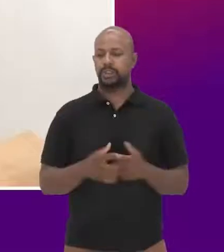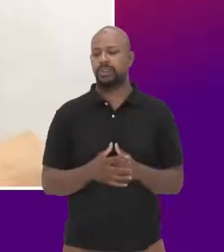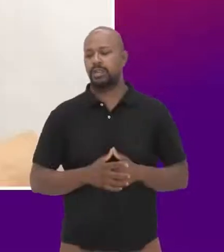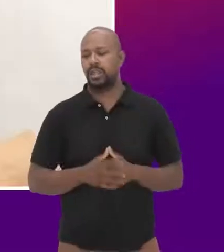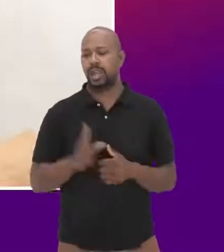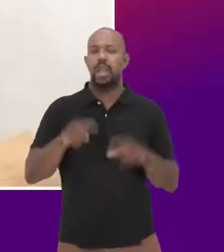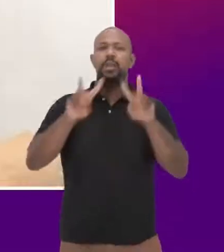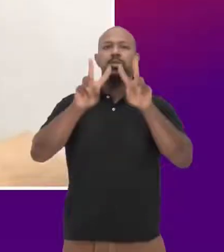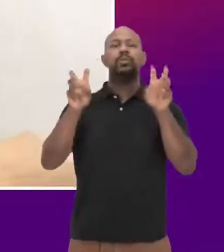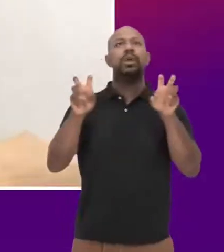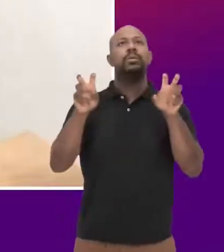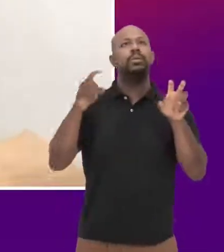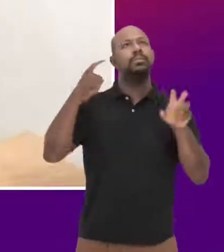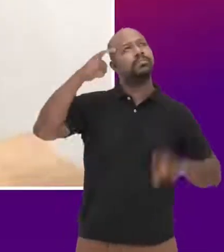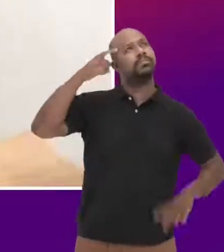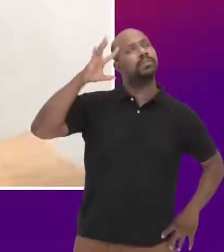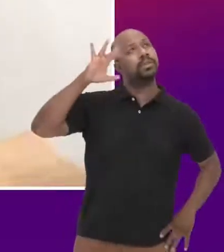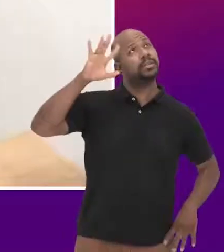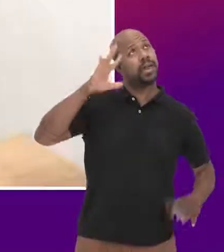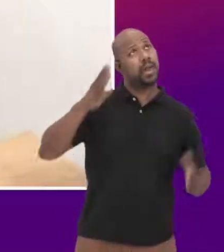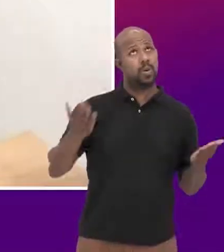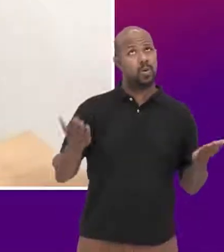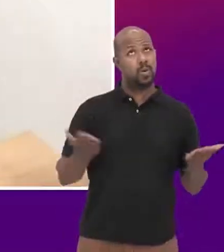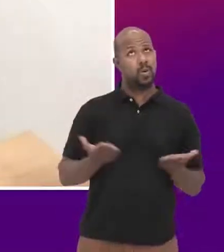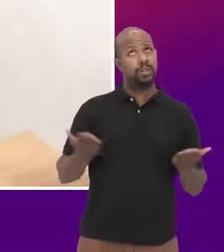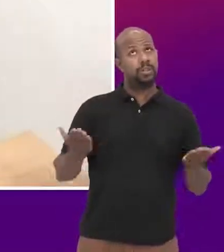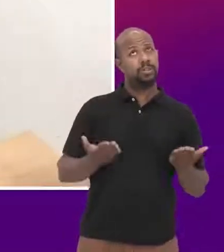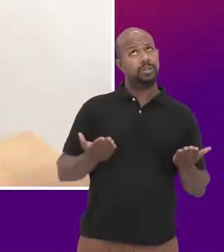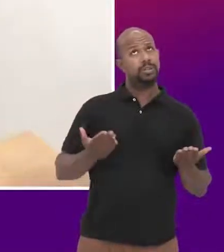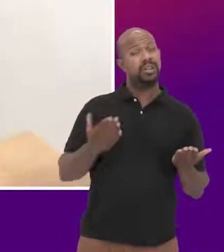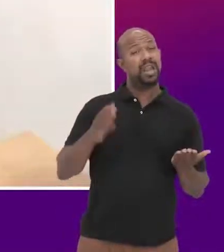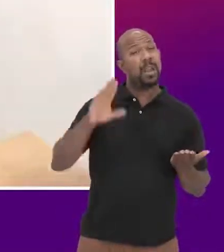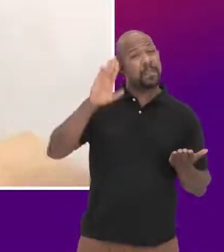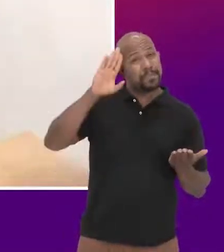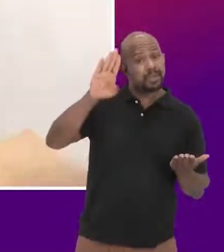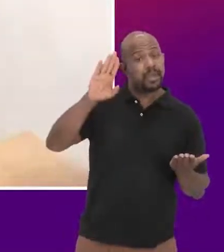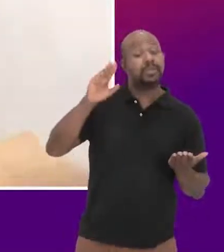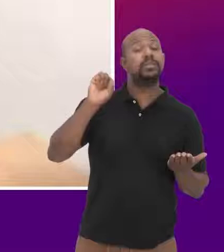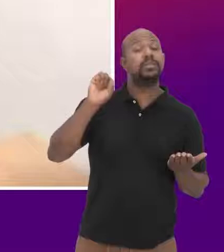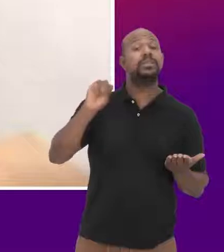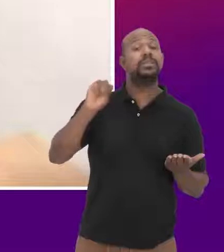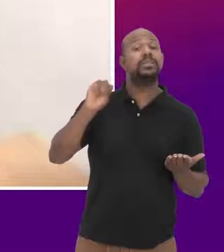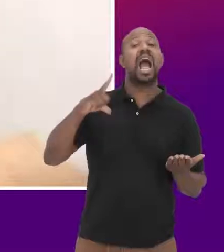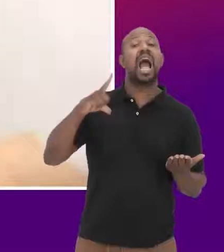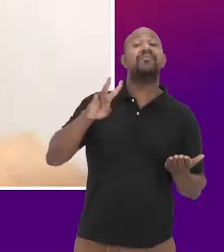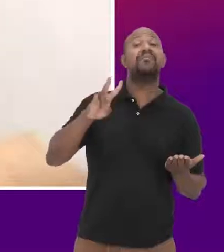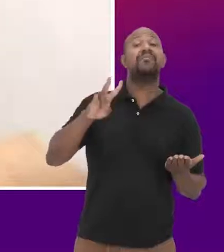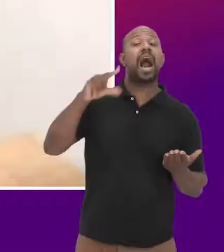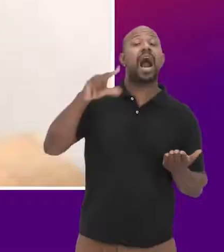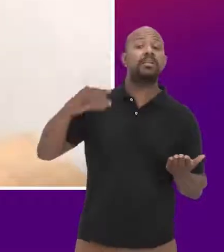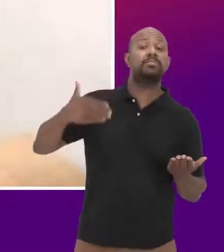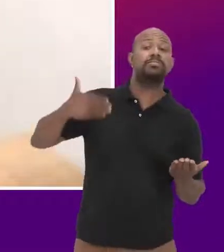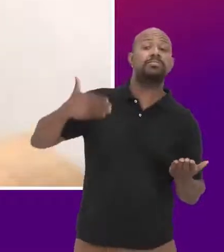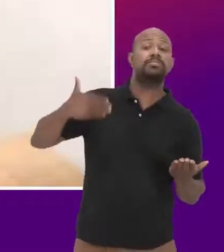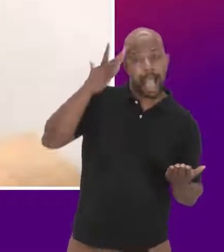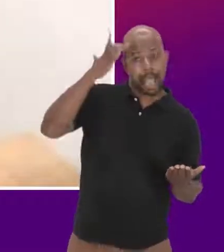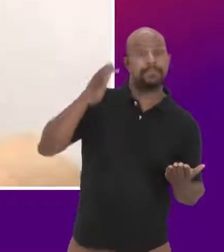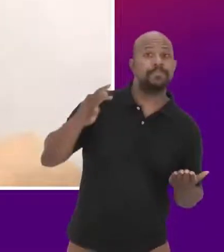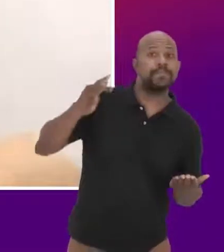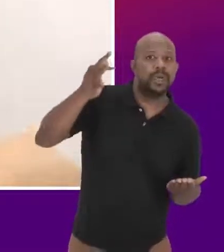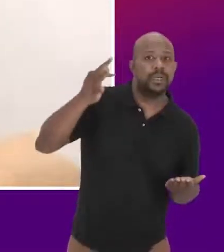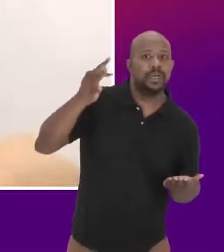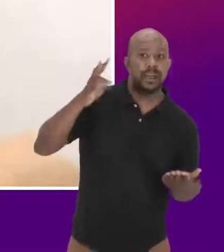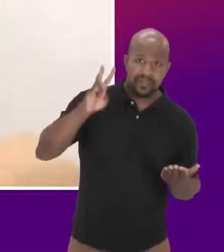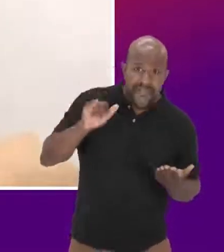é sobre repensar o hoje e repensar principalmente se haverá o amanhã. E se haverá